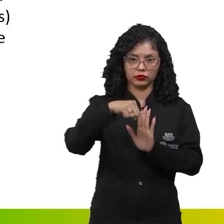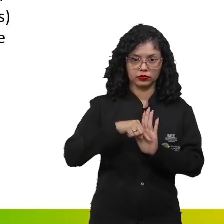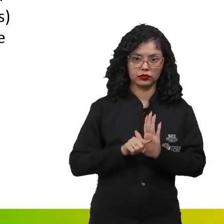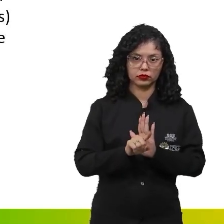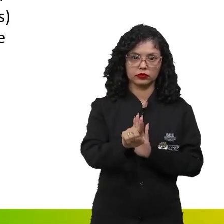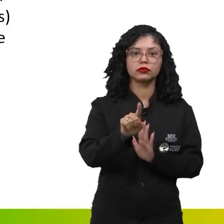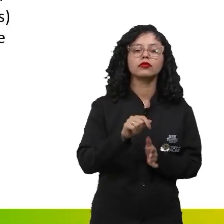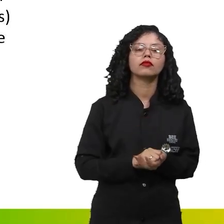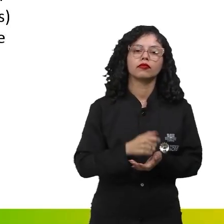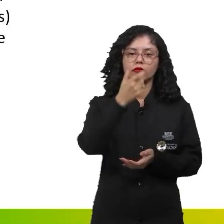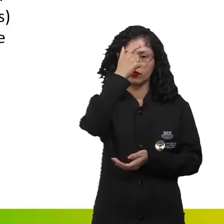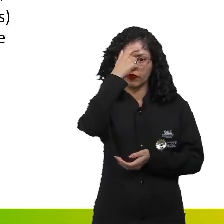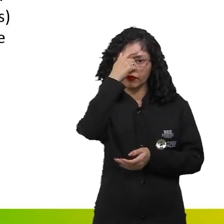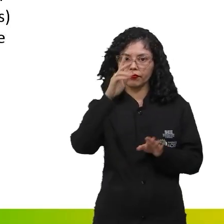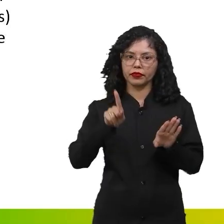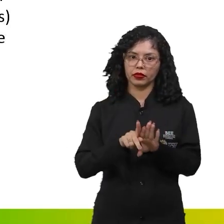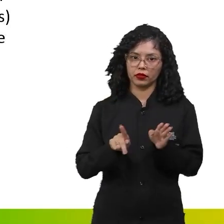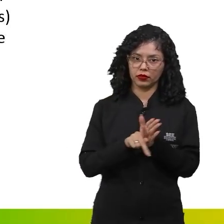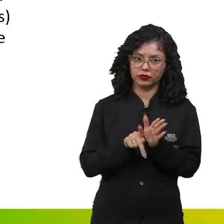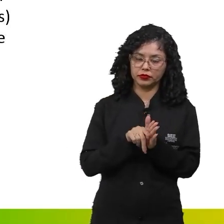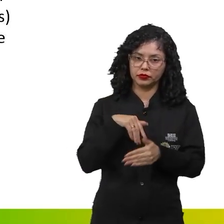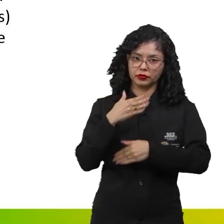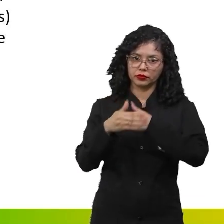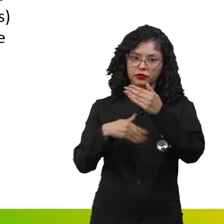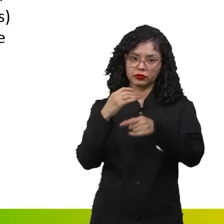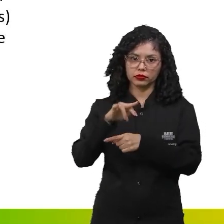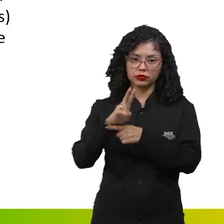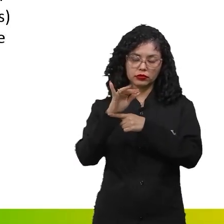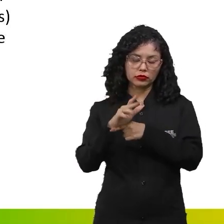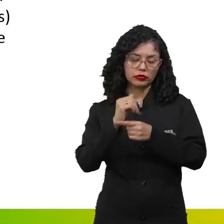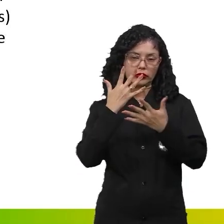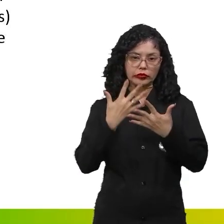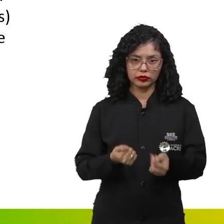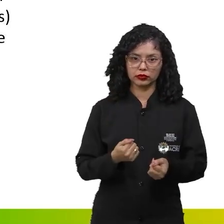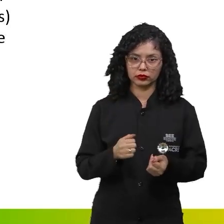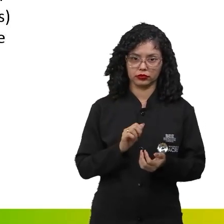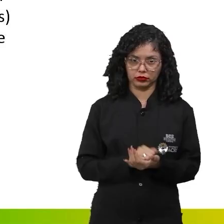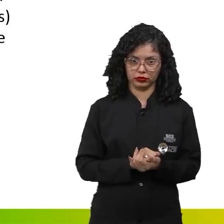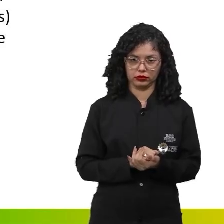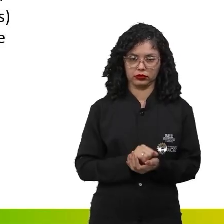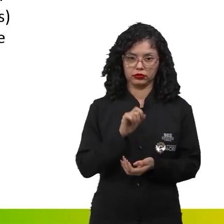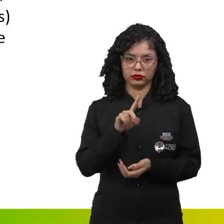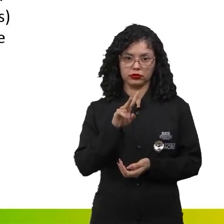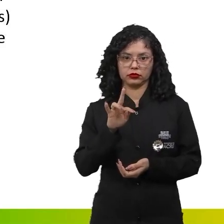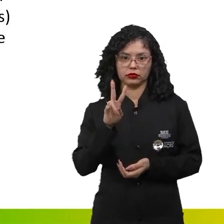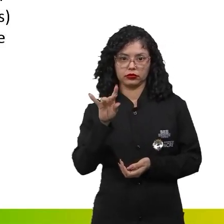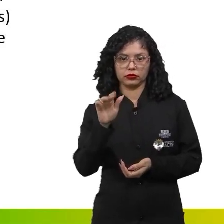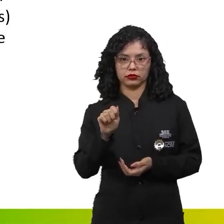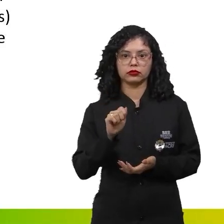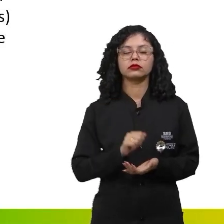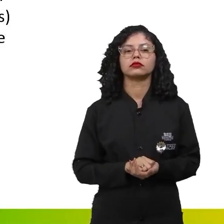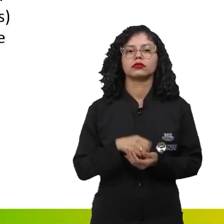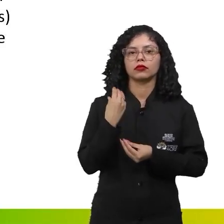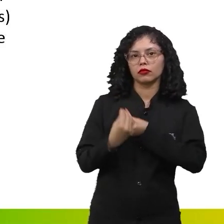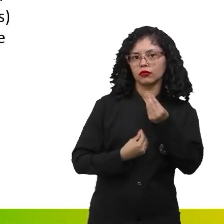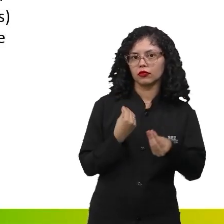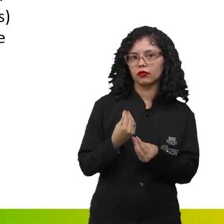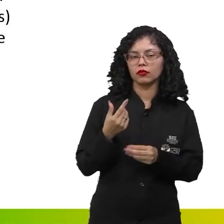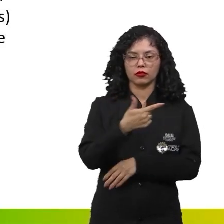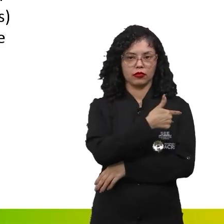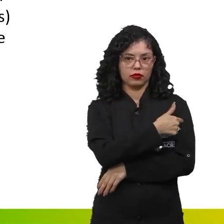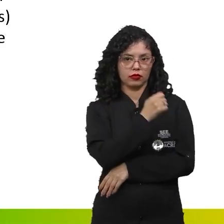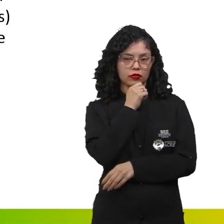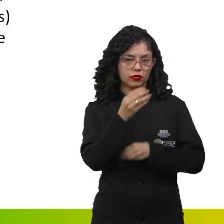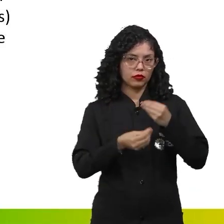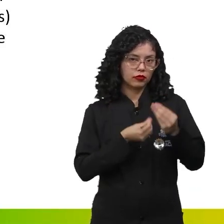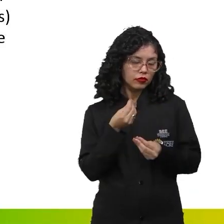memória. Assim, o corpo desenvolve o quê? Imunidade adquirida ativa, pessoal. Então, como é que a vacina